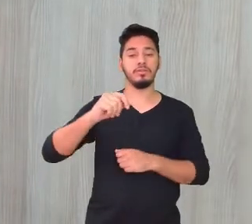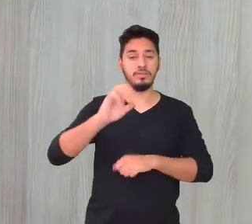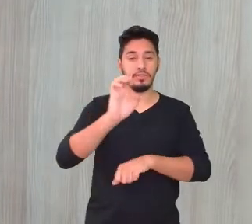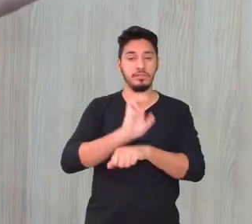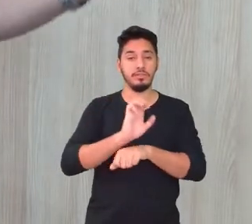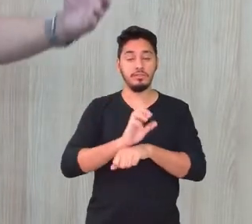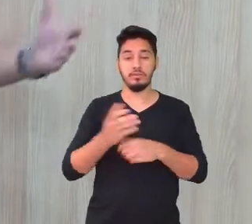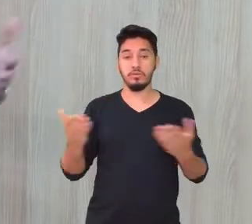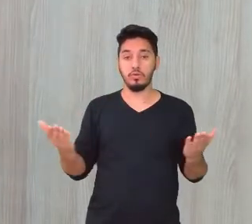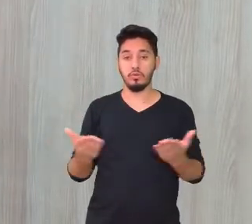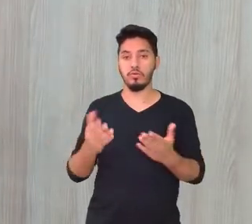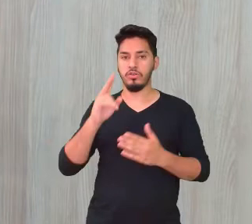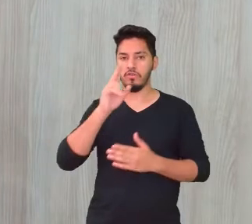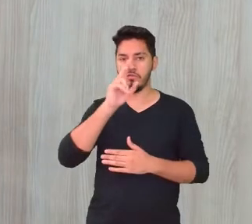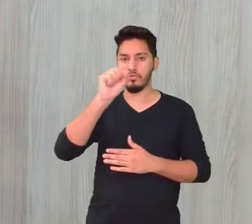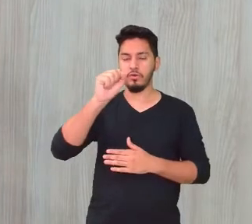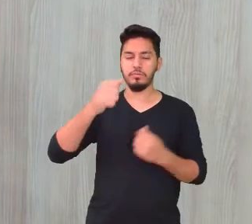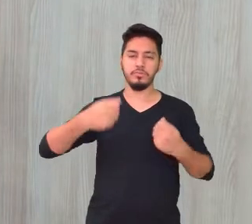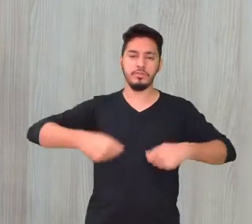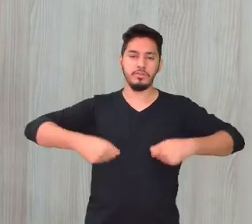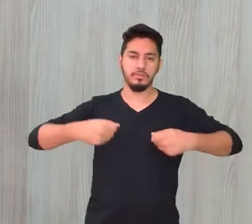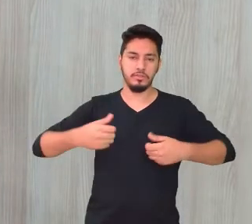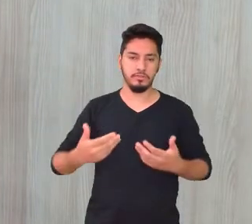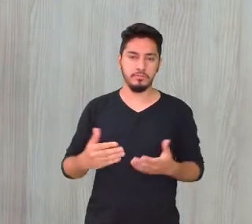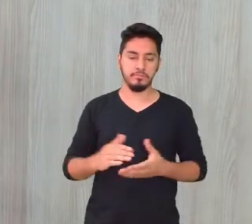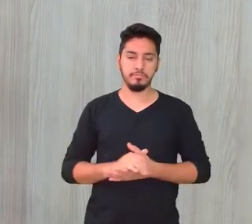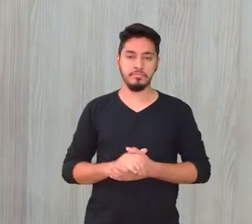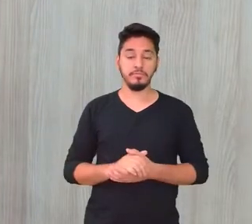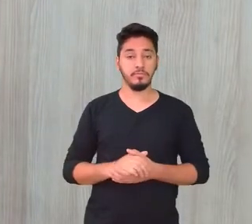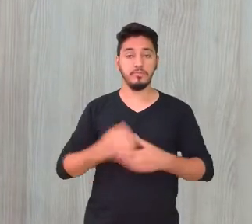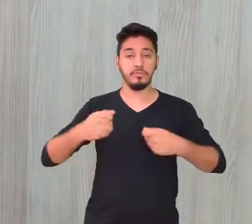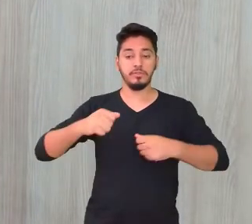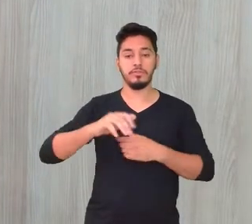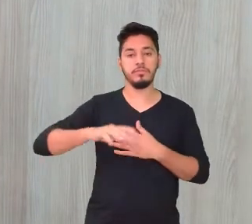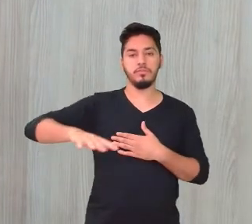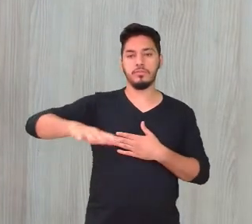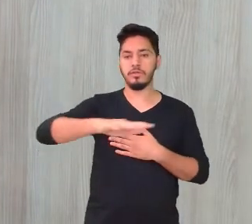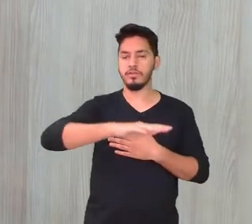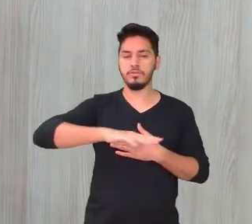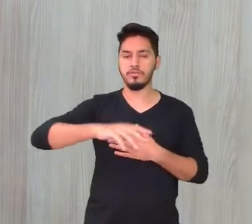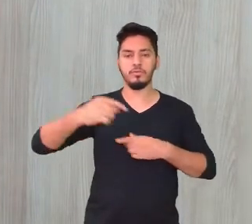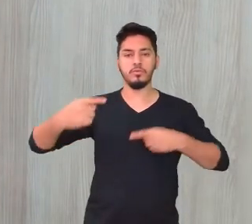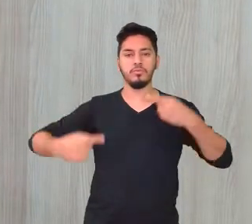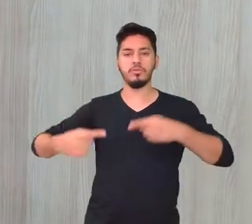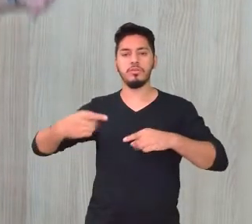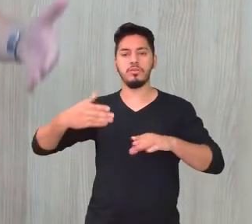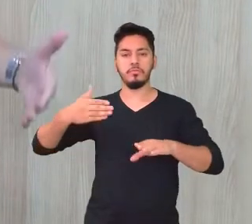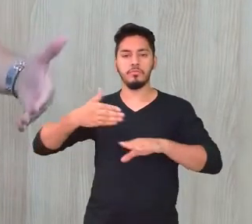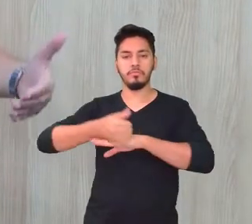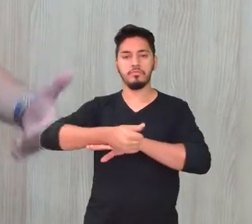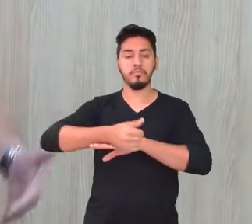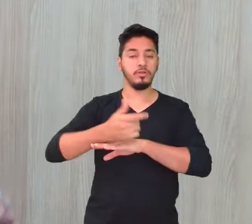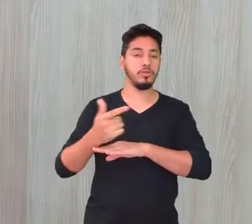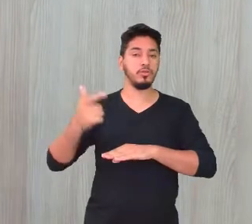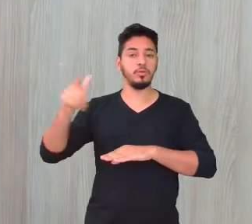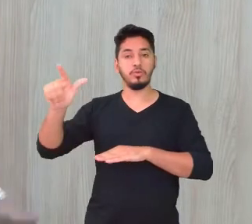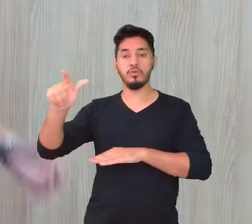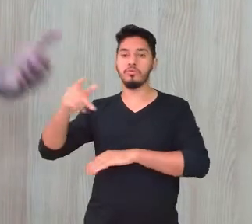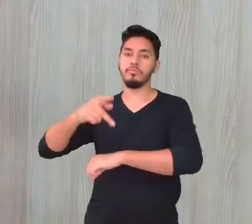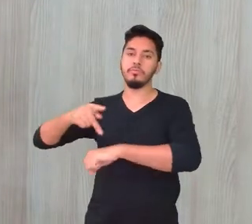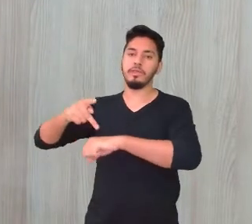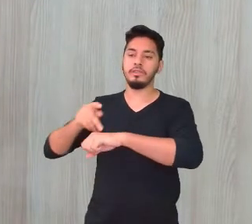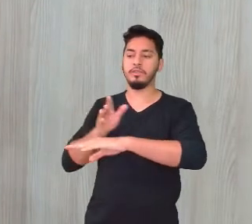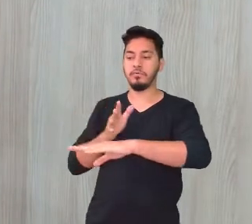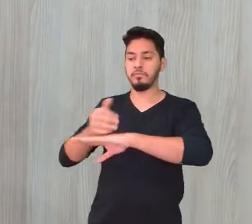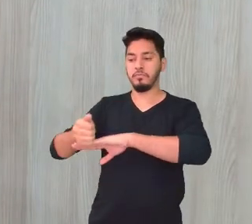agora todo poderoso, necessita. Então precisamos de espaço e de uma política de intervenção em outros países, territórios,